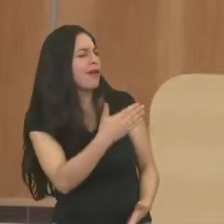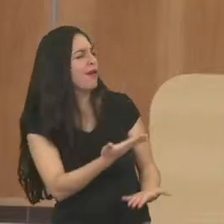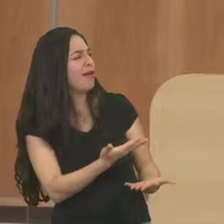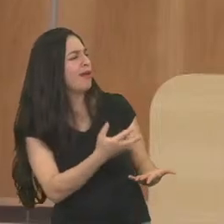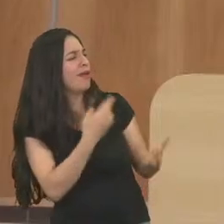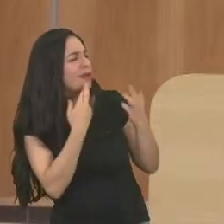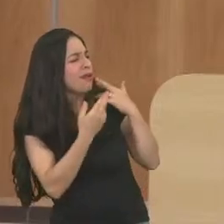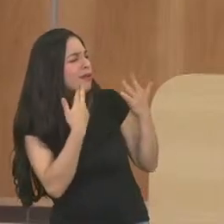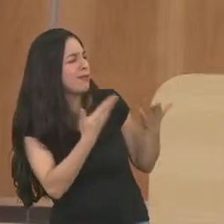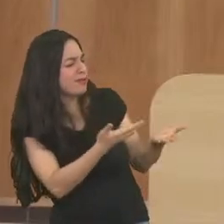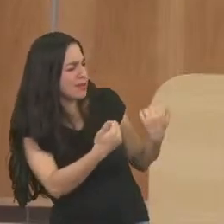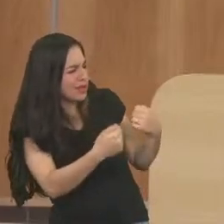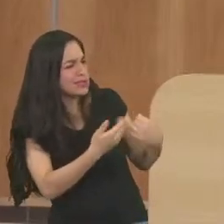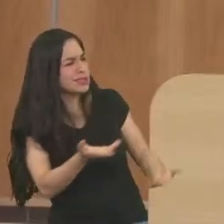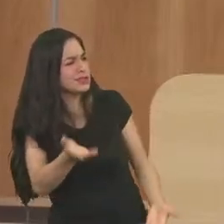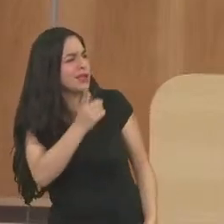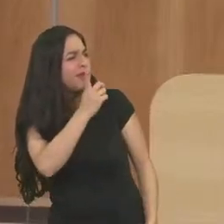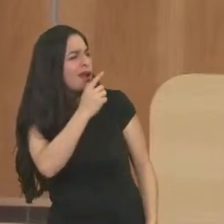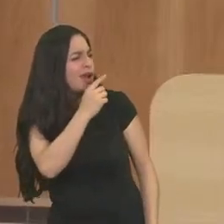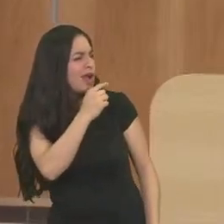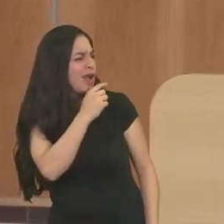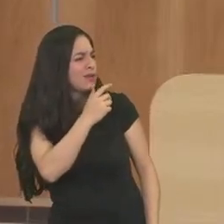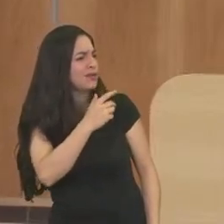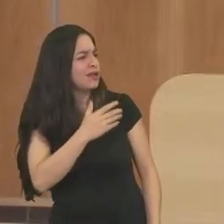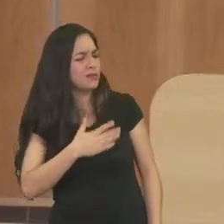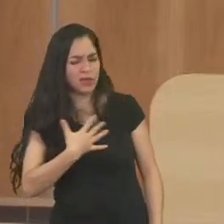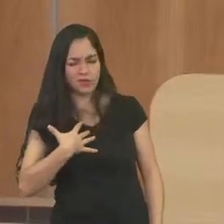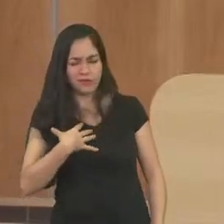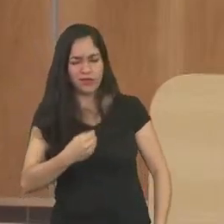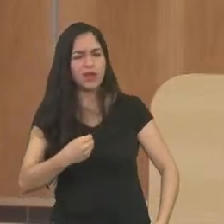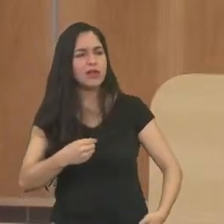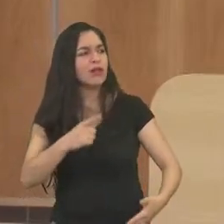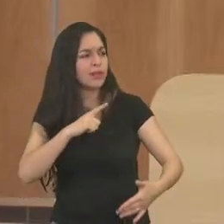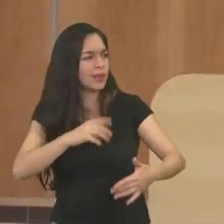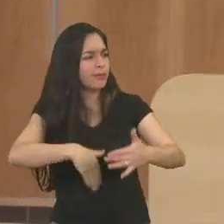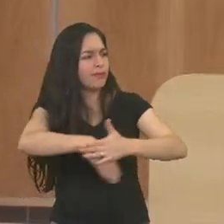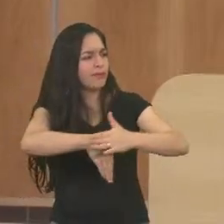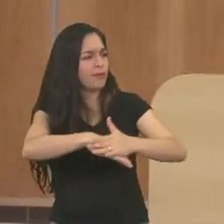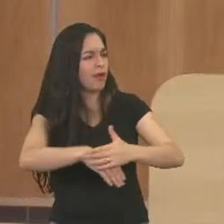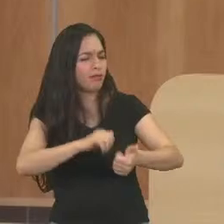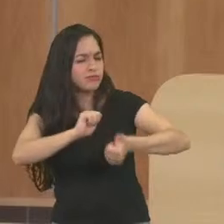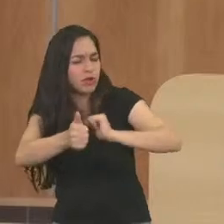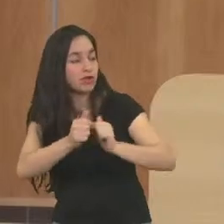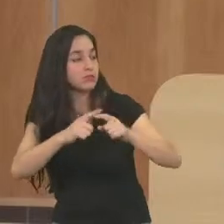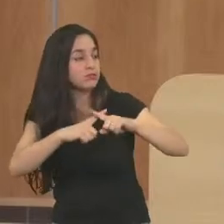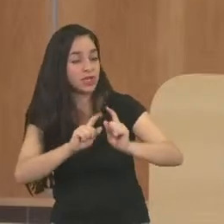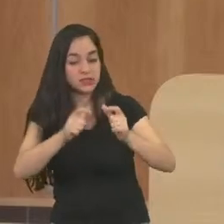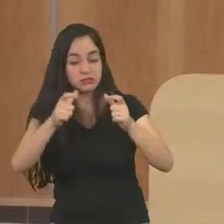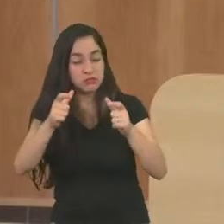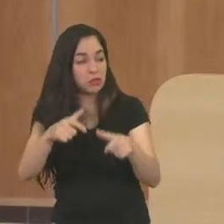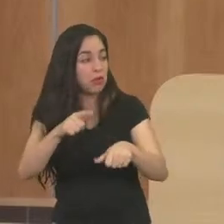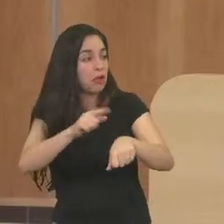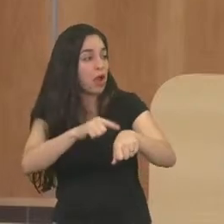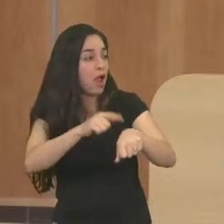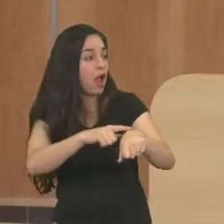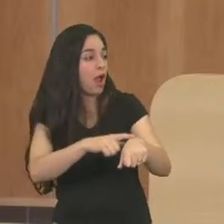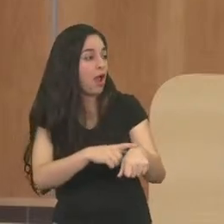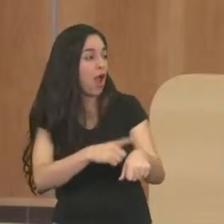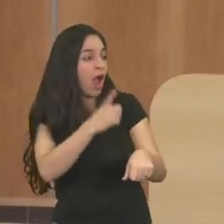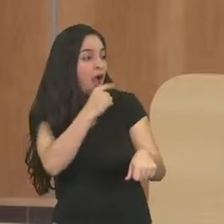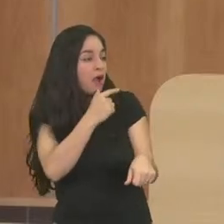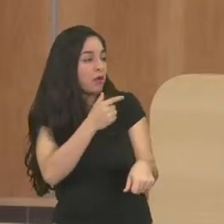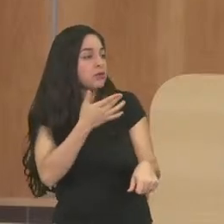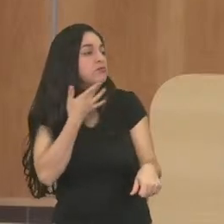essa reivindicação que seus filhos fazem o esporte e depois não tem água sequer para utilizar, para beber